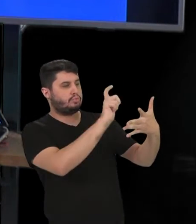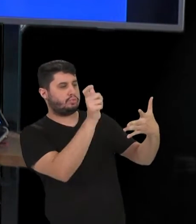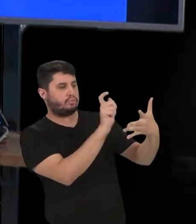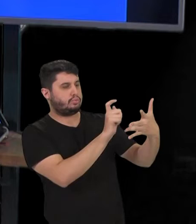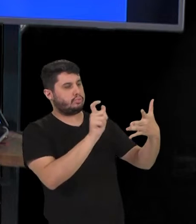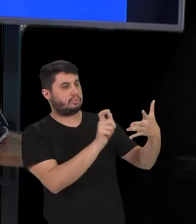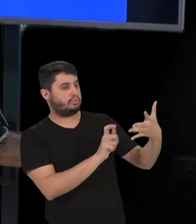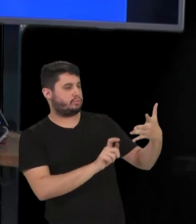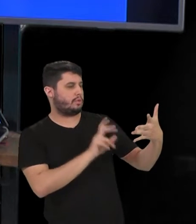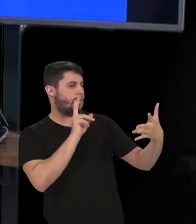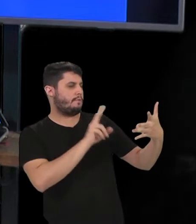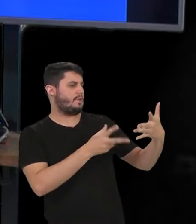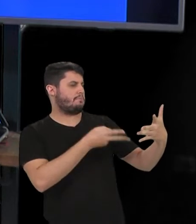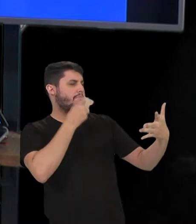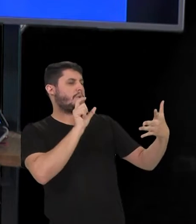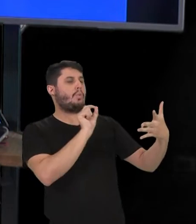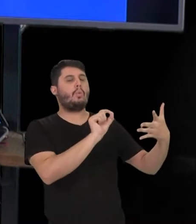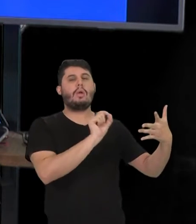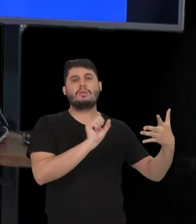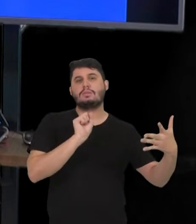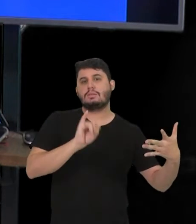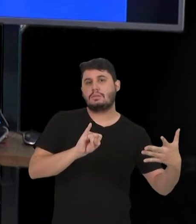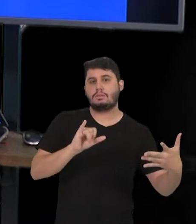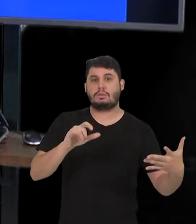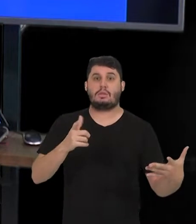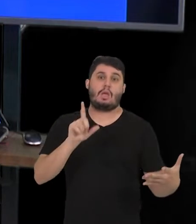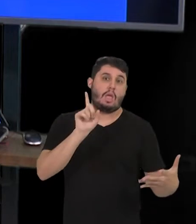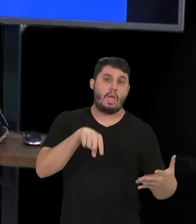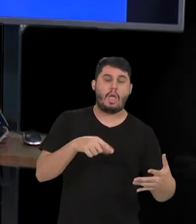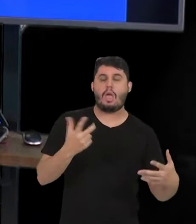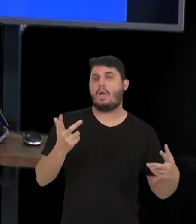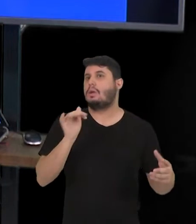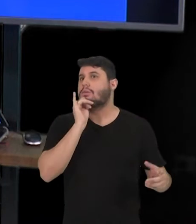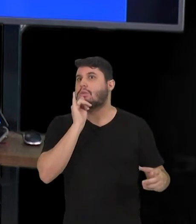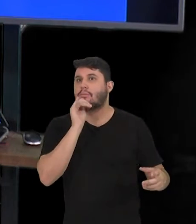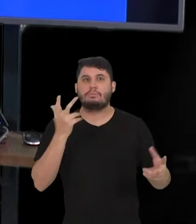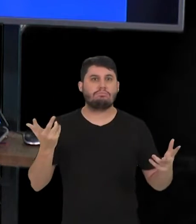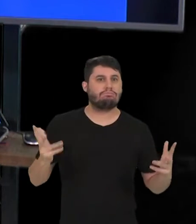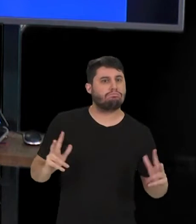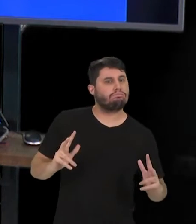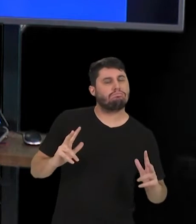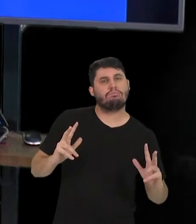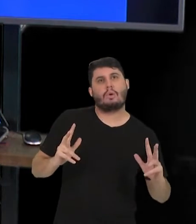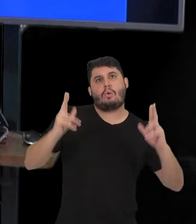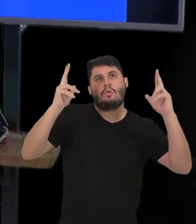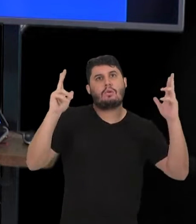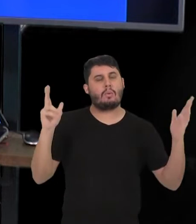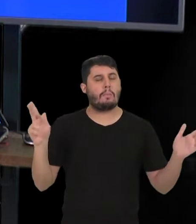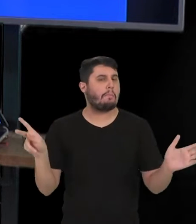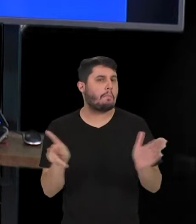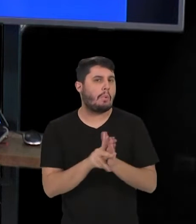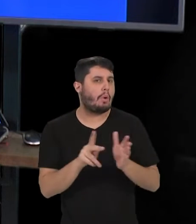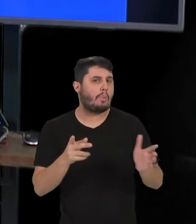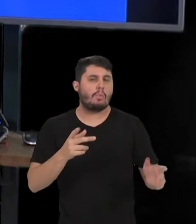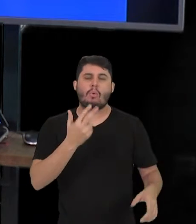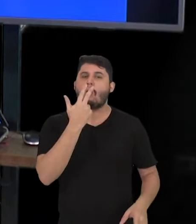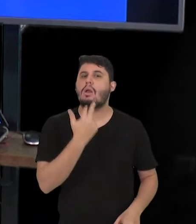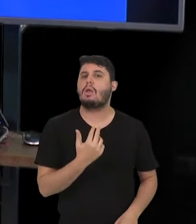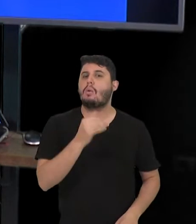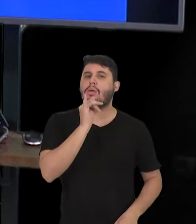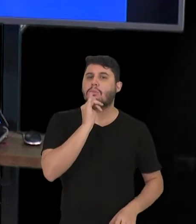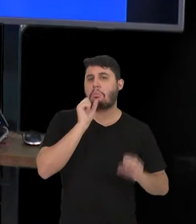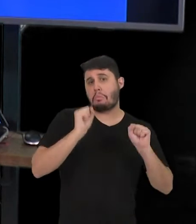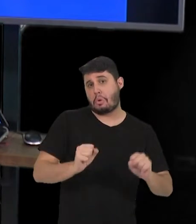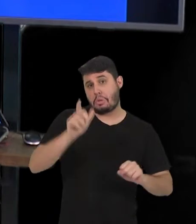se é um texto de um recorte de uma conversa de WhatsApp, você identifica automaticamente, mesmo que seja em alemão, porque o formato é o mesmo.